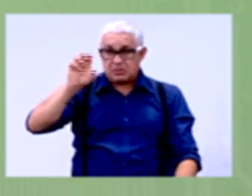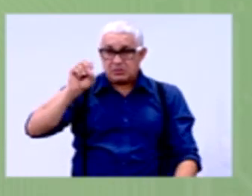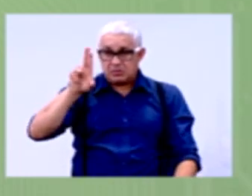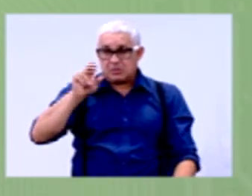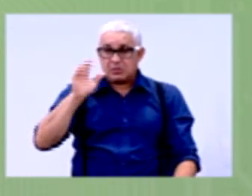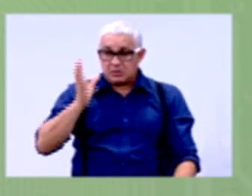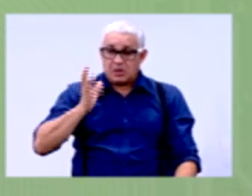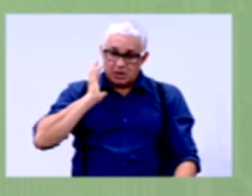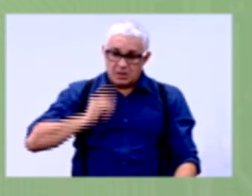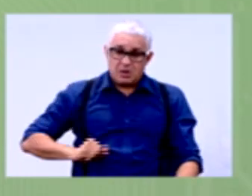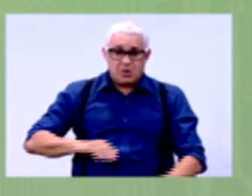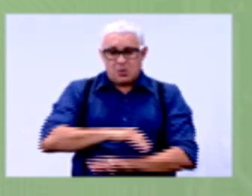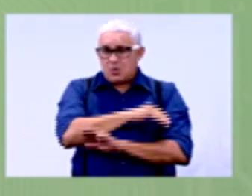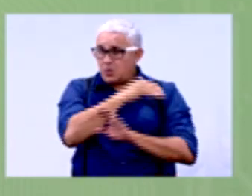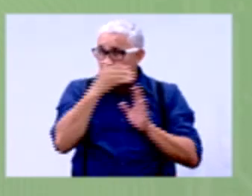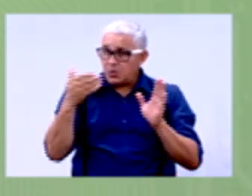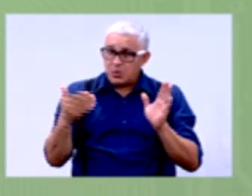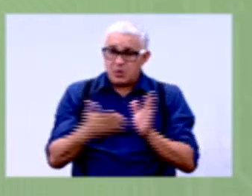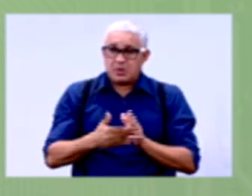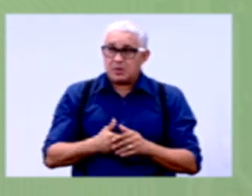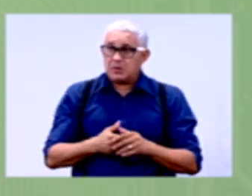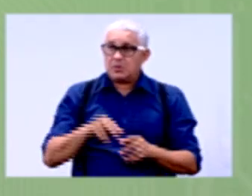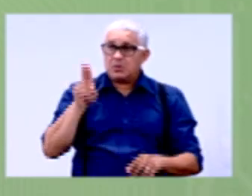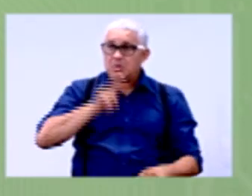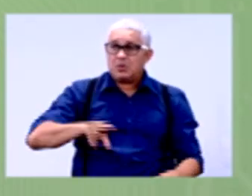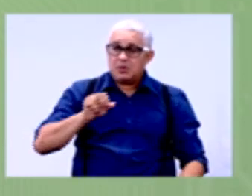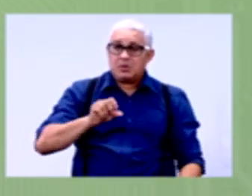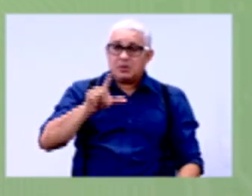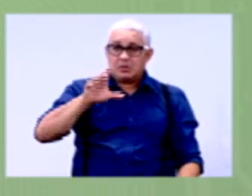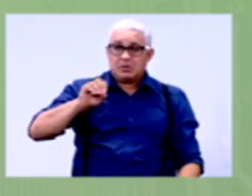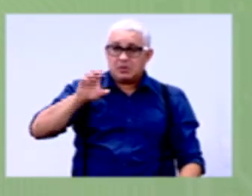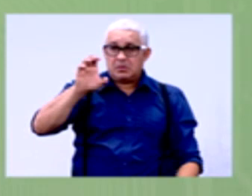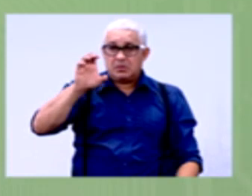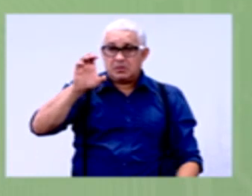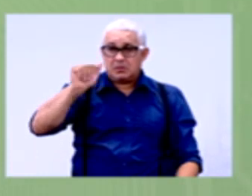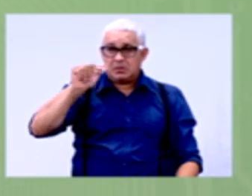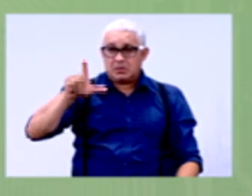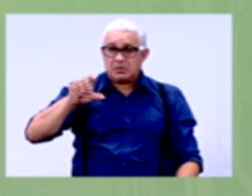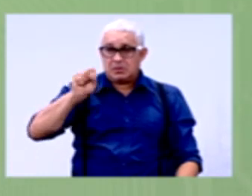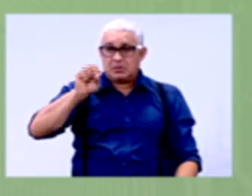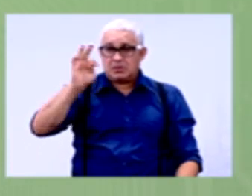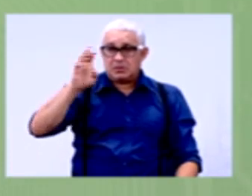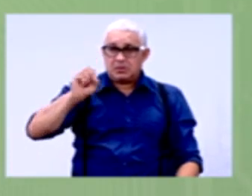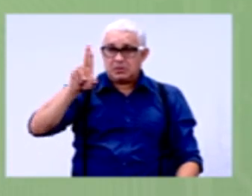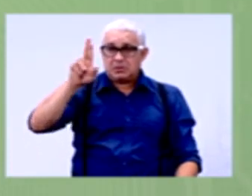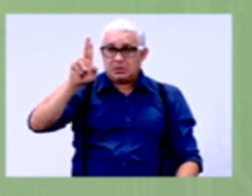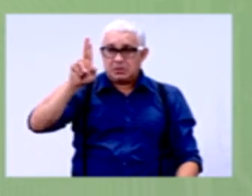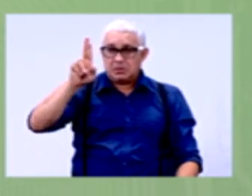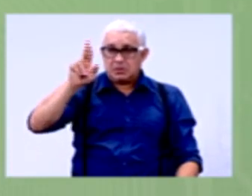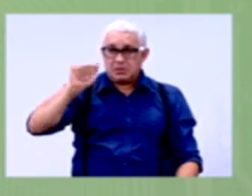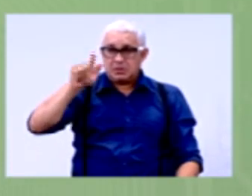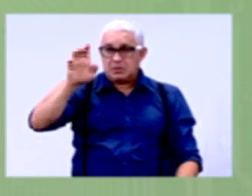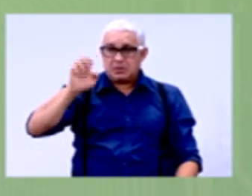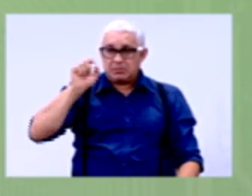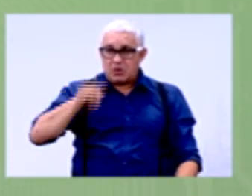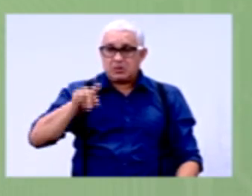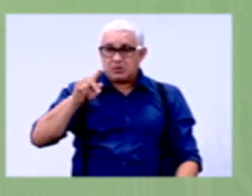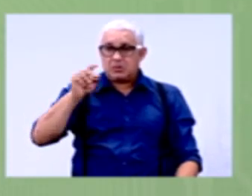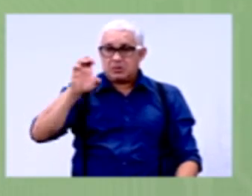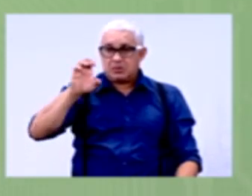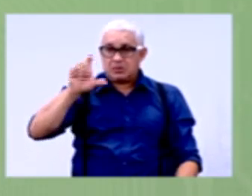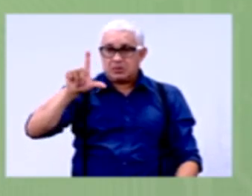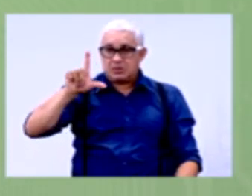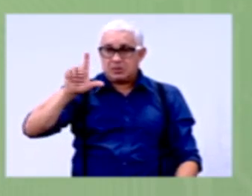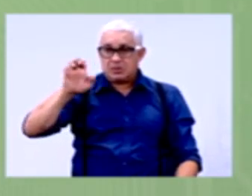limpar todos os dados de uma vez, certo? A gente utiliza local storage.clear e ele automaticamente vai